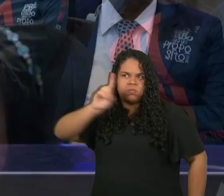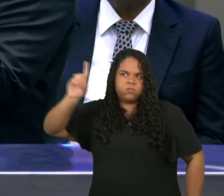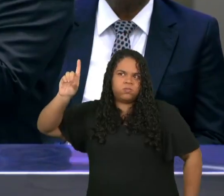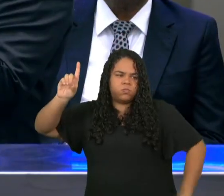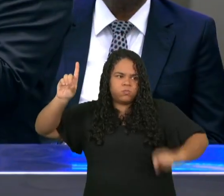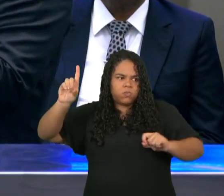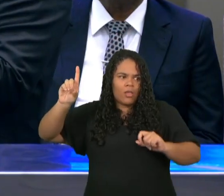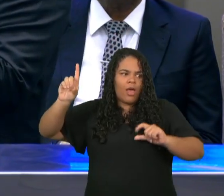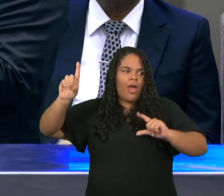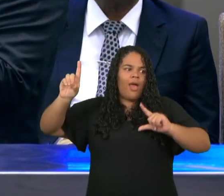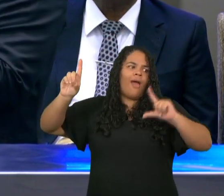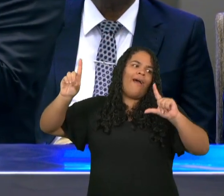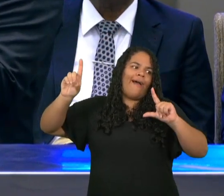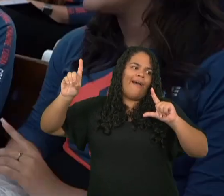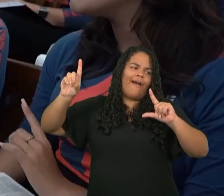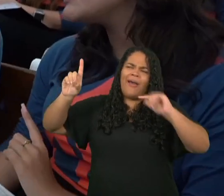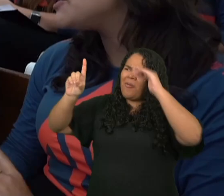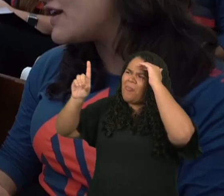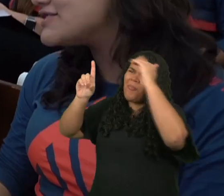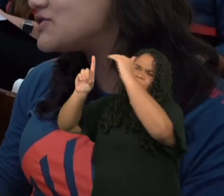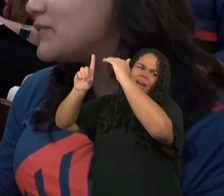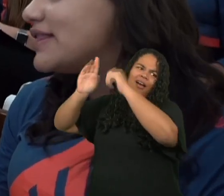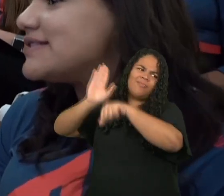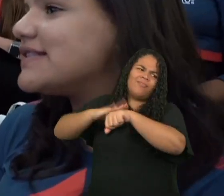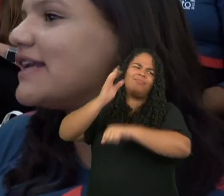é mais fácil obedecer a Deus.